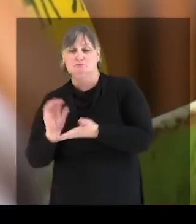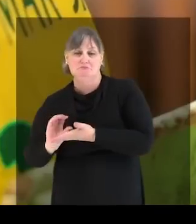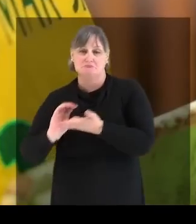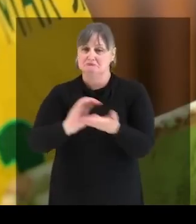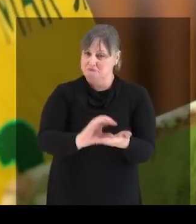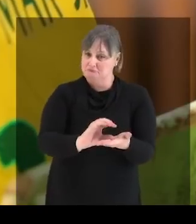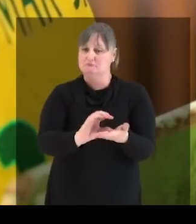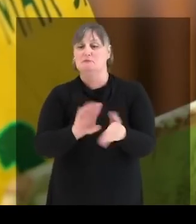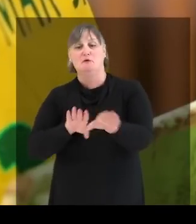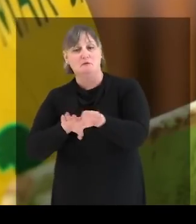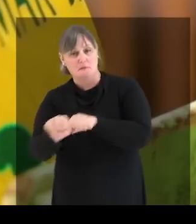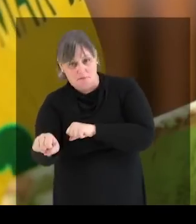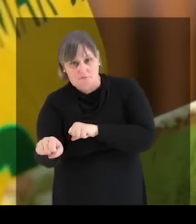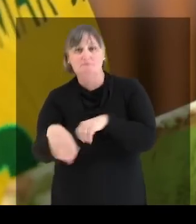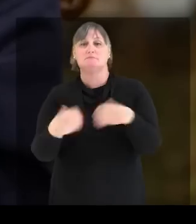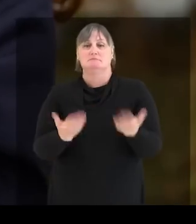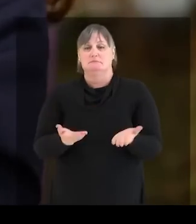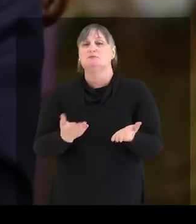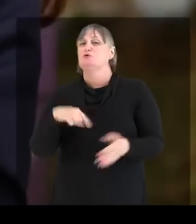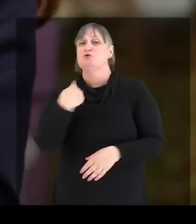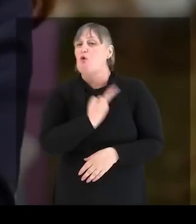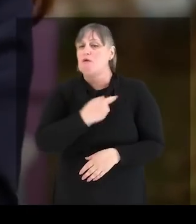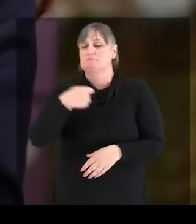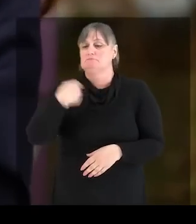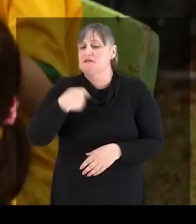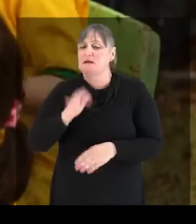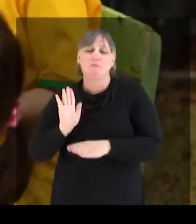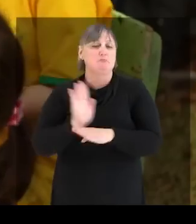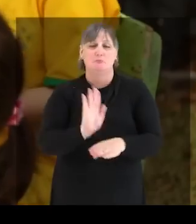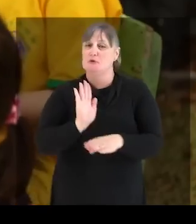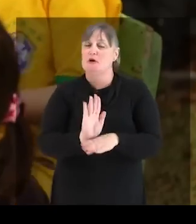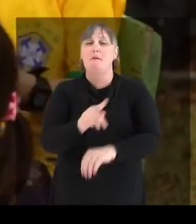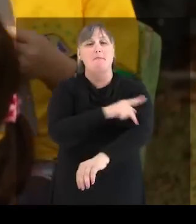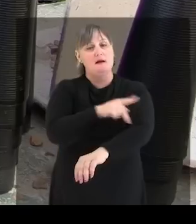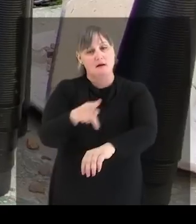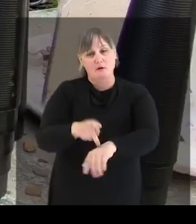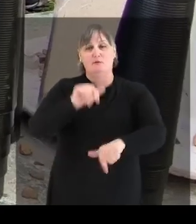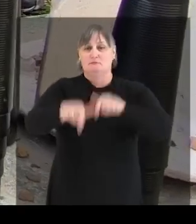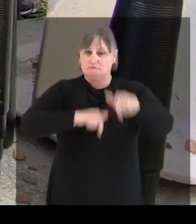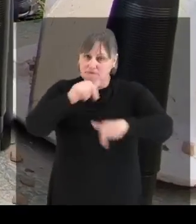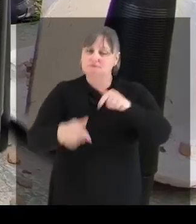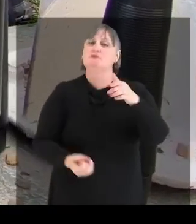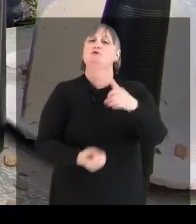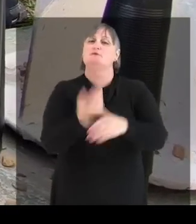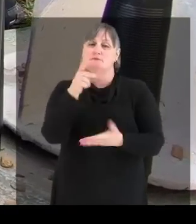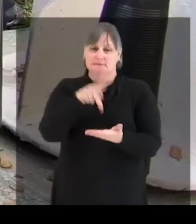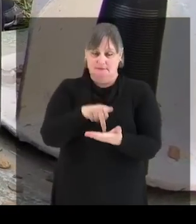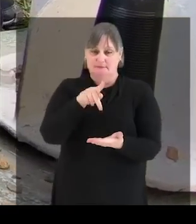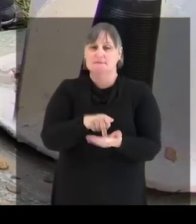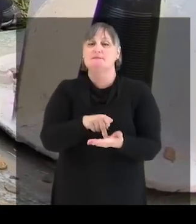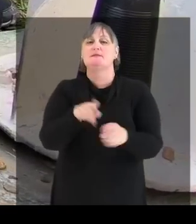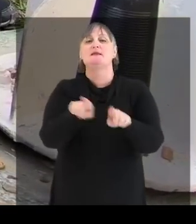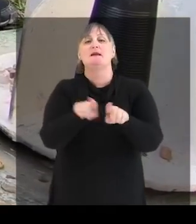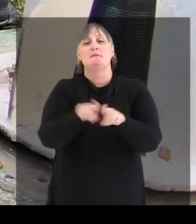com formação, tudo que fosse necessário para esse trabalho pedagógico acontecer e que o ambiente também